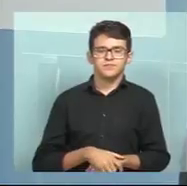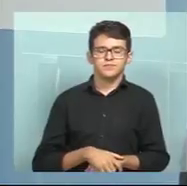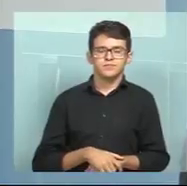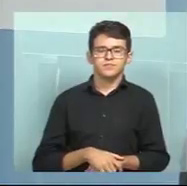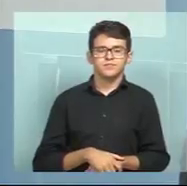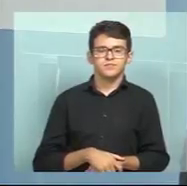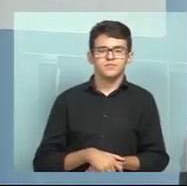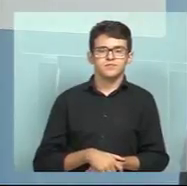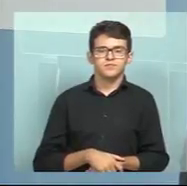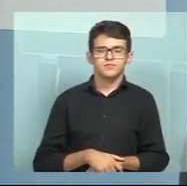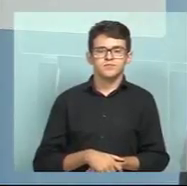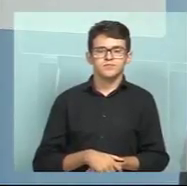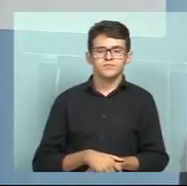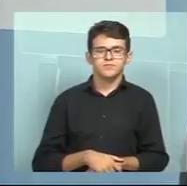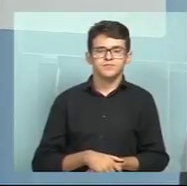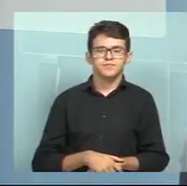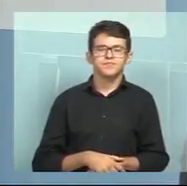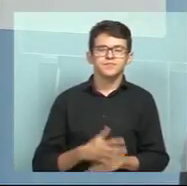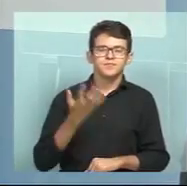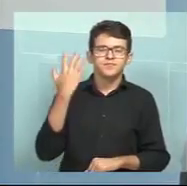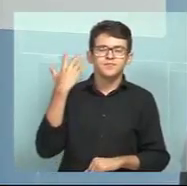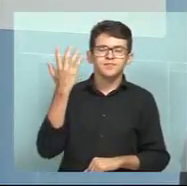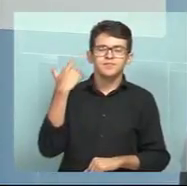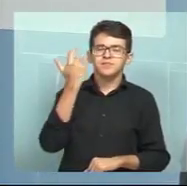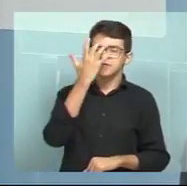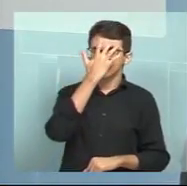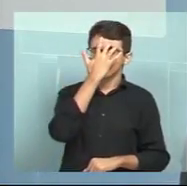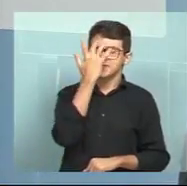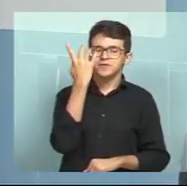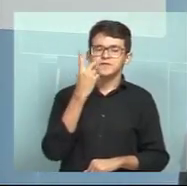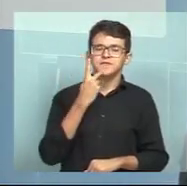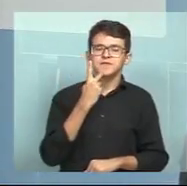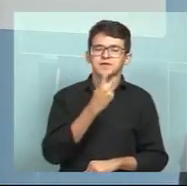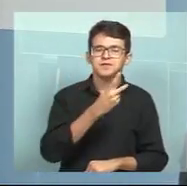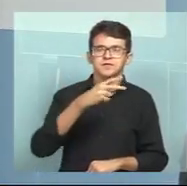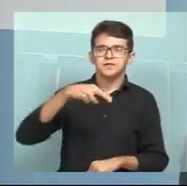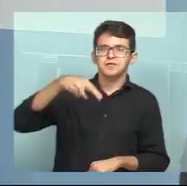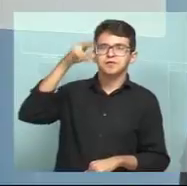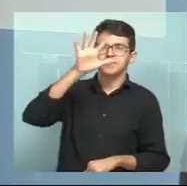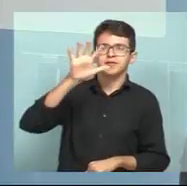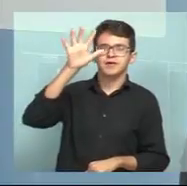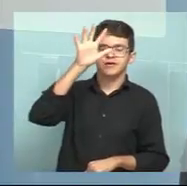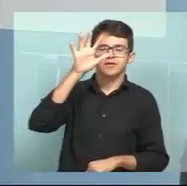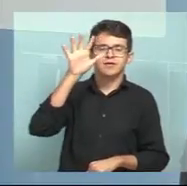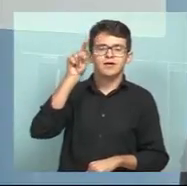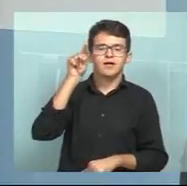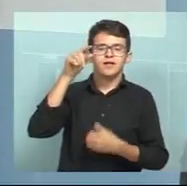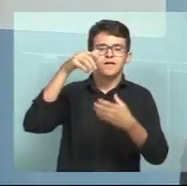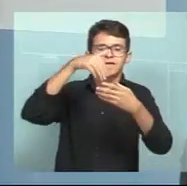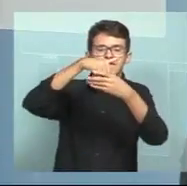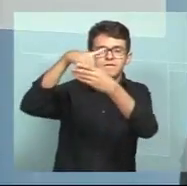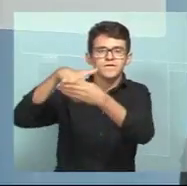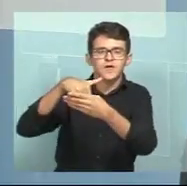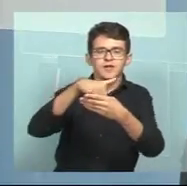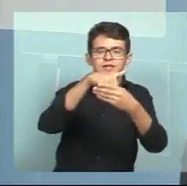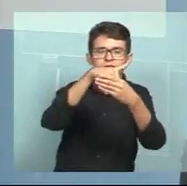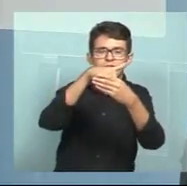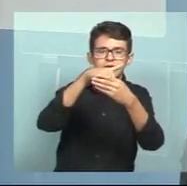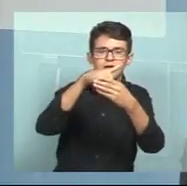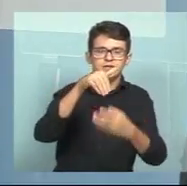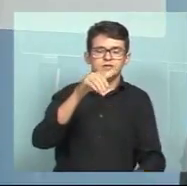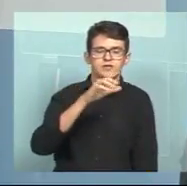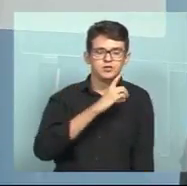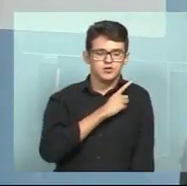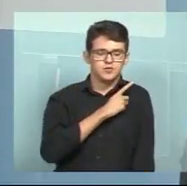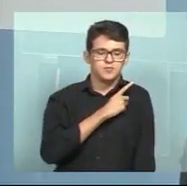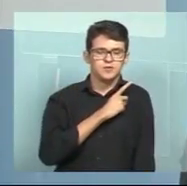o pessoal do Aécio, né, de ter eleito a Dilma. Quem elegeu a Dilma foi Minas Gerais. E vou ser bem sincero, a